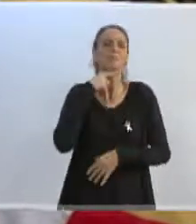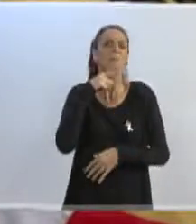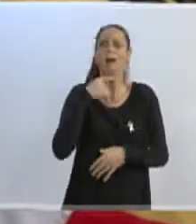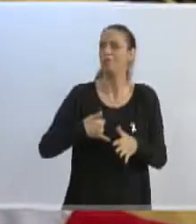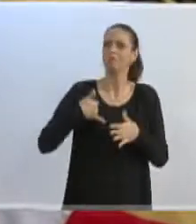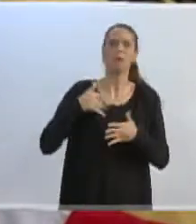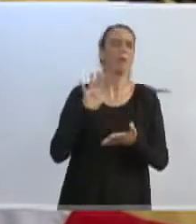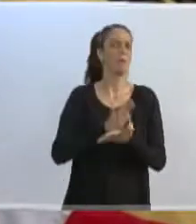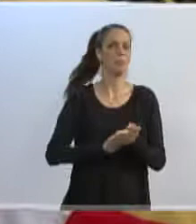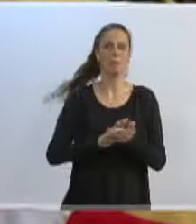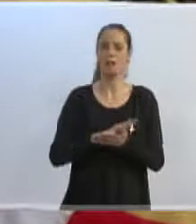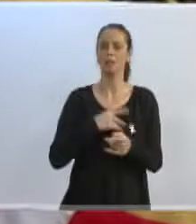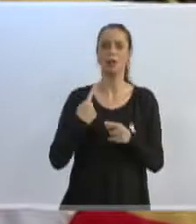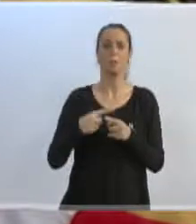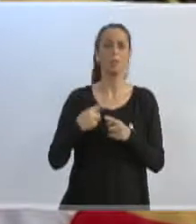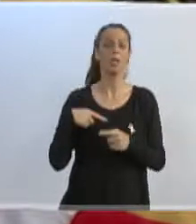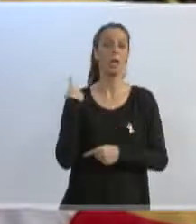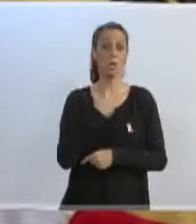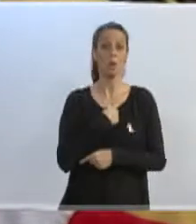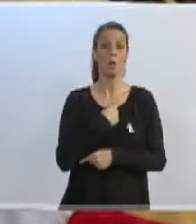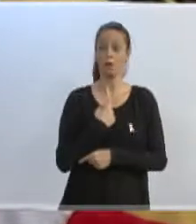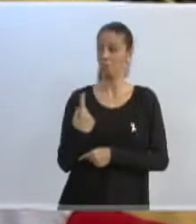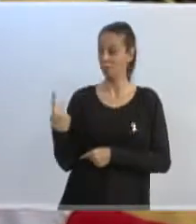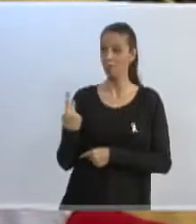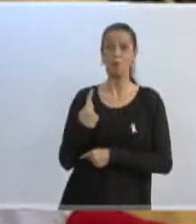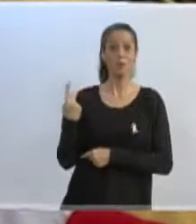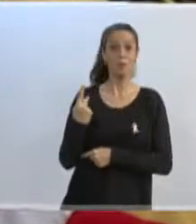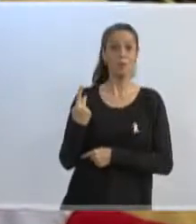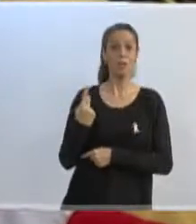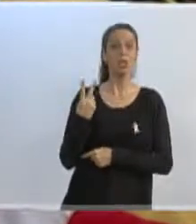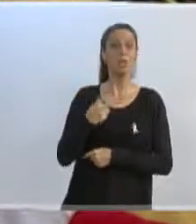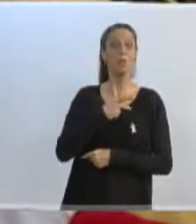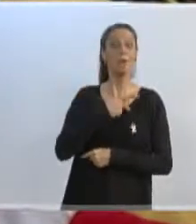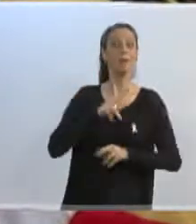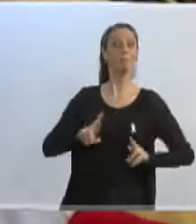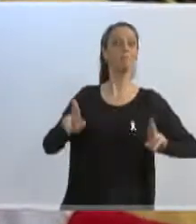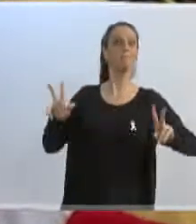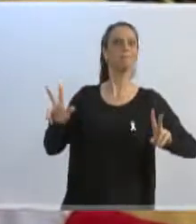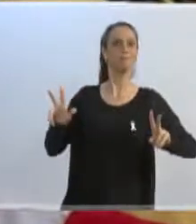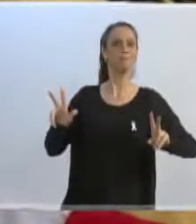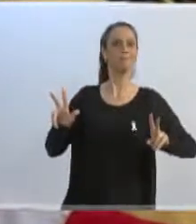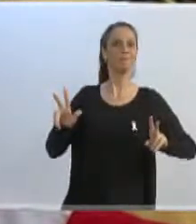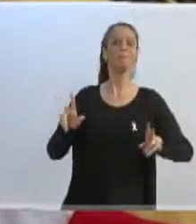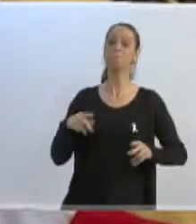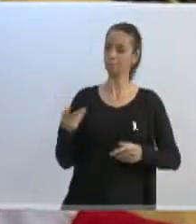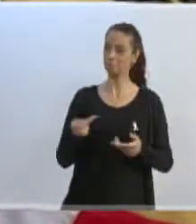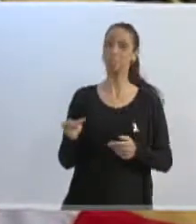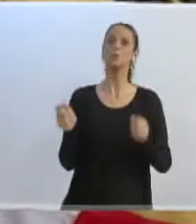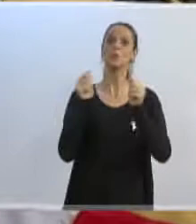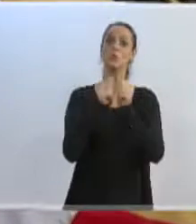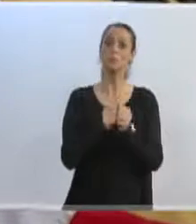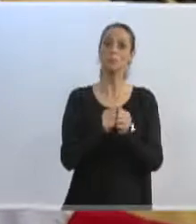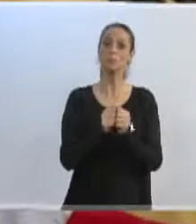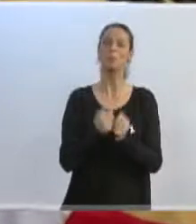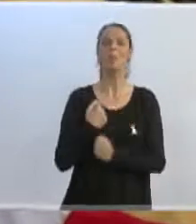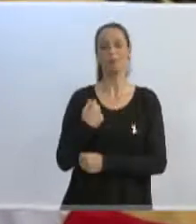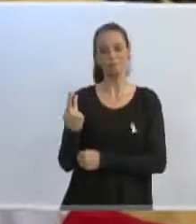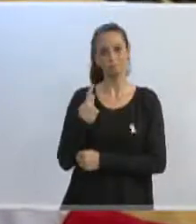que nós, de dois partidos totalmente diferentes e opostos aqui nesta casa, estamos juntos aqui, eu e o